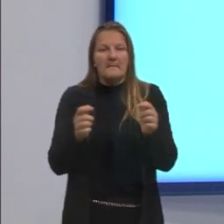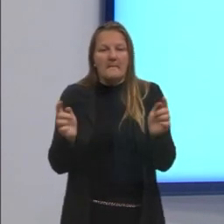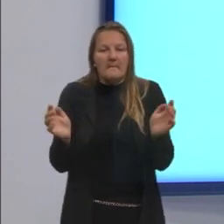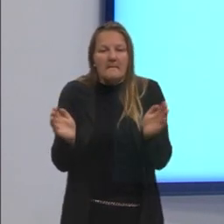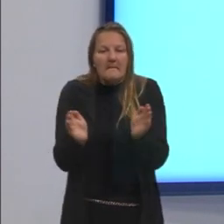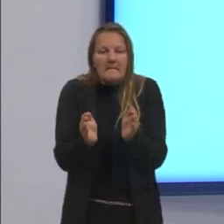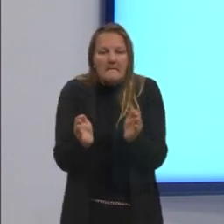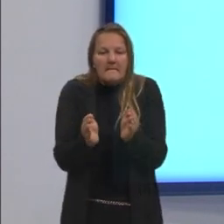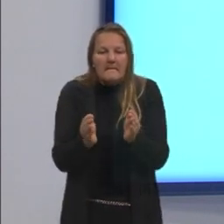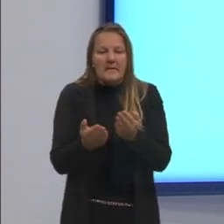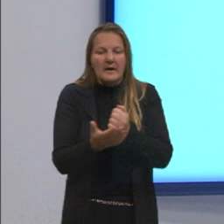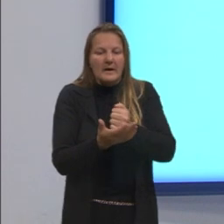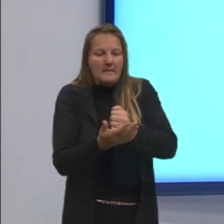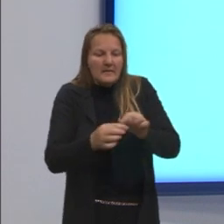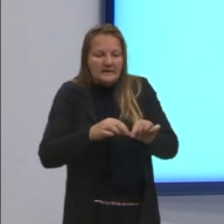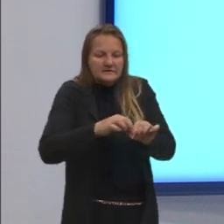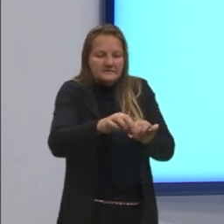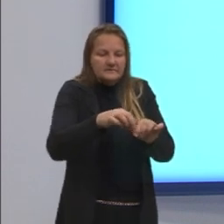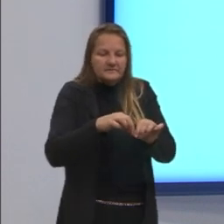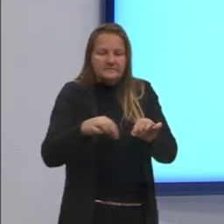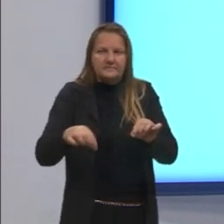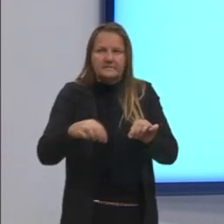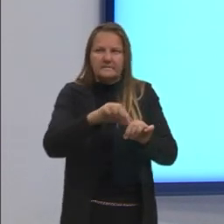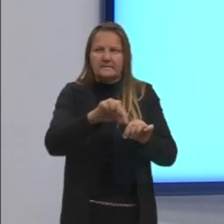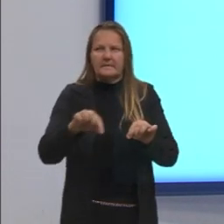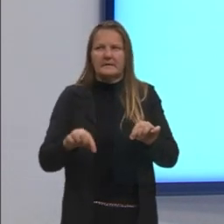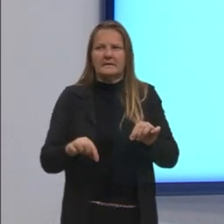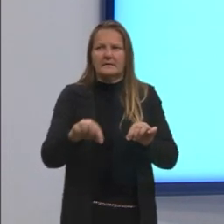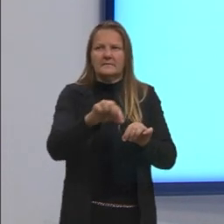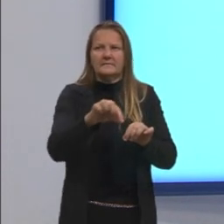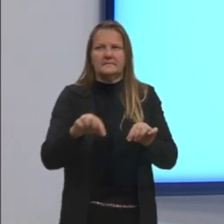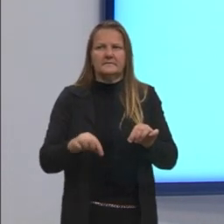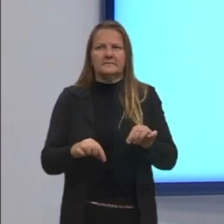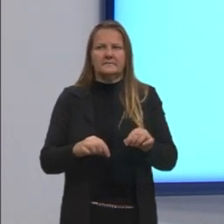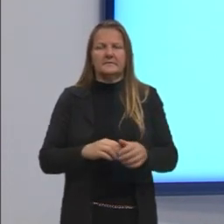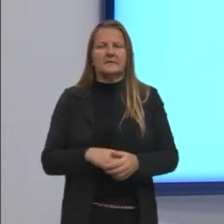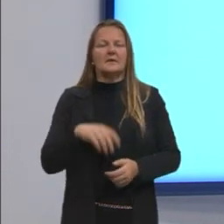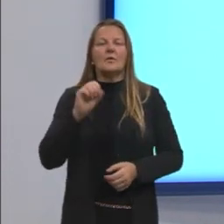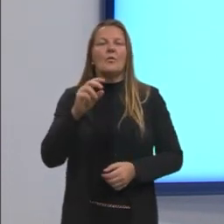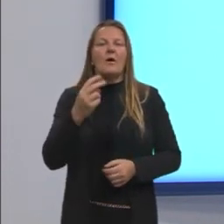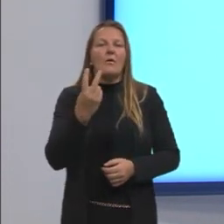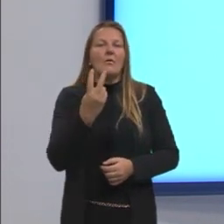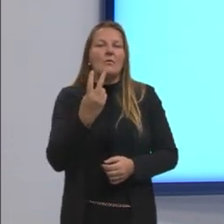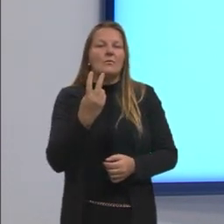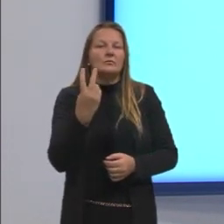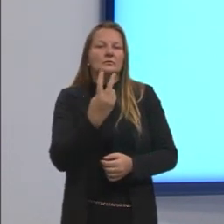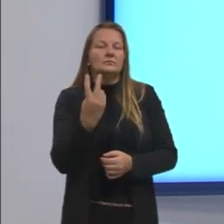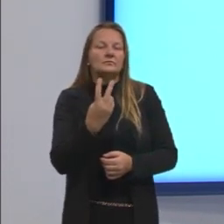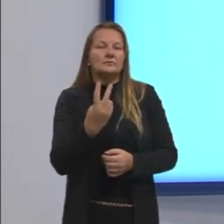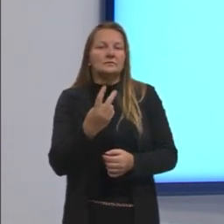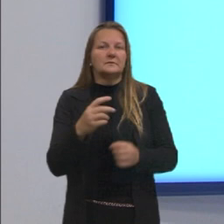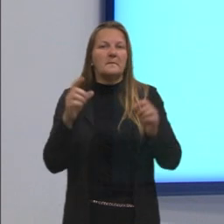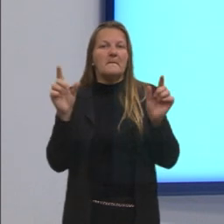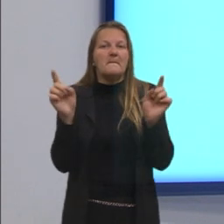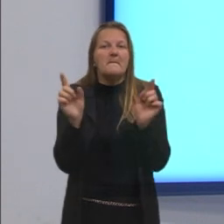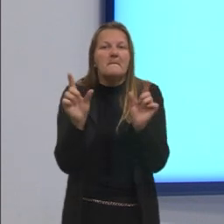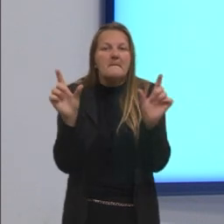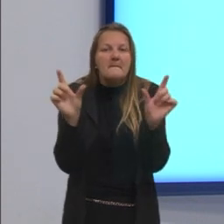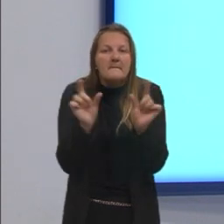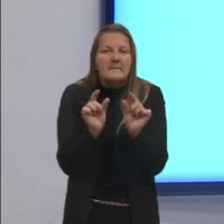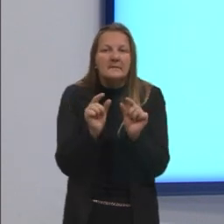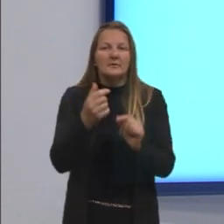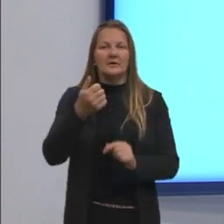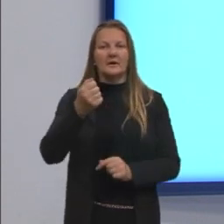área então nós precisamos saber a área das duas figuras né porque na matemática